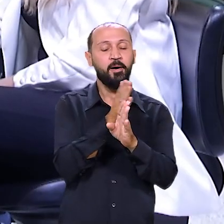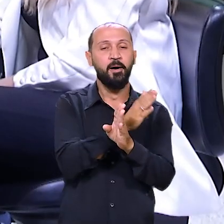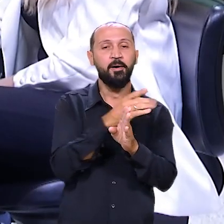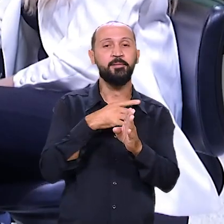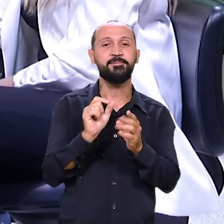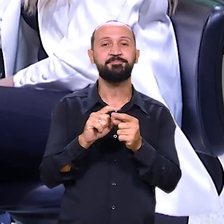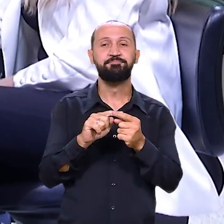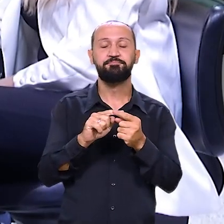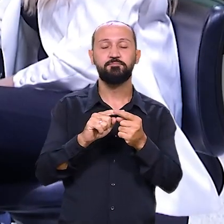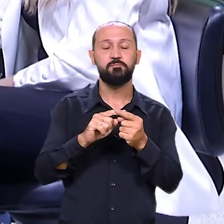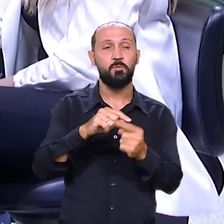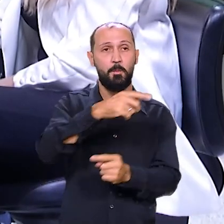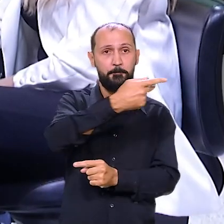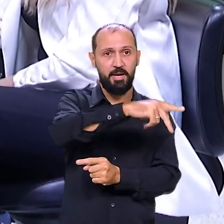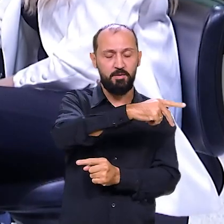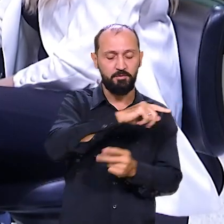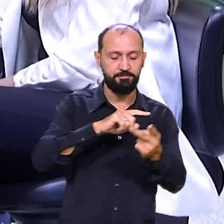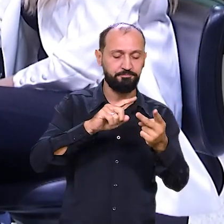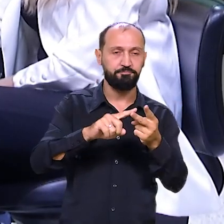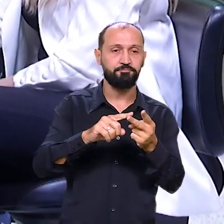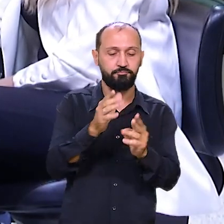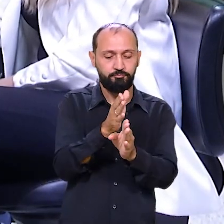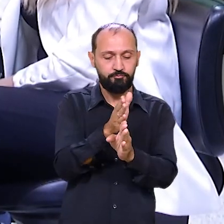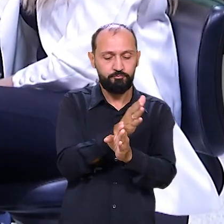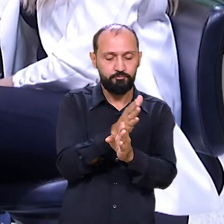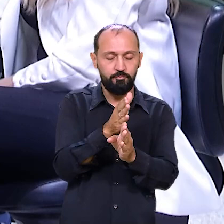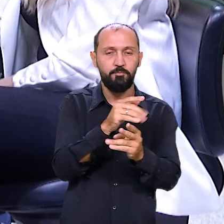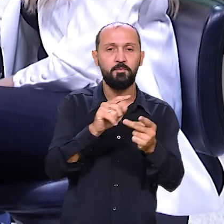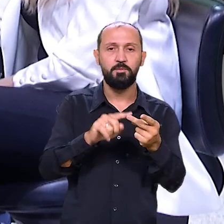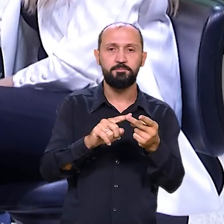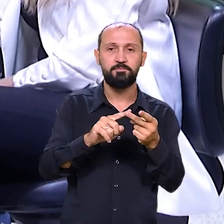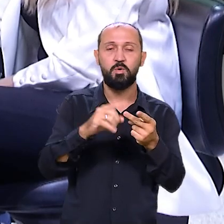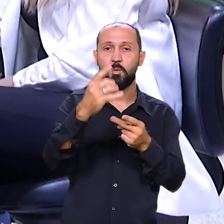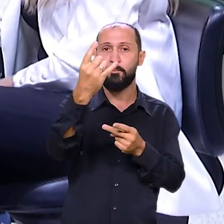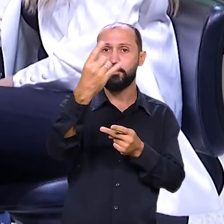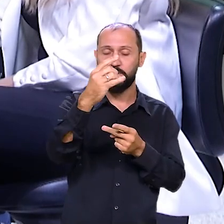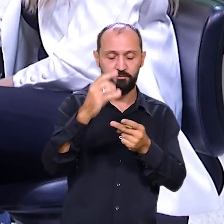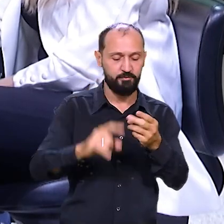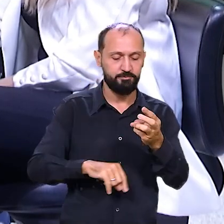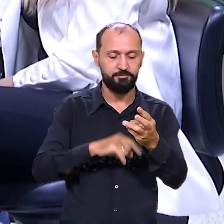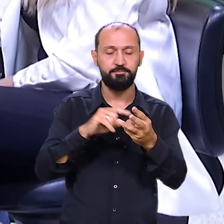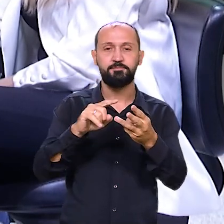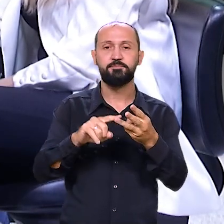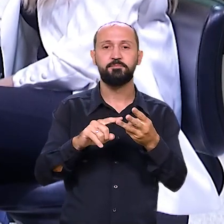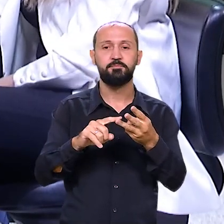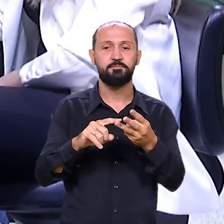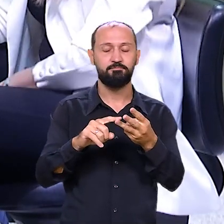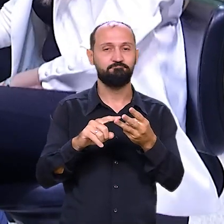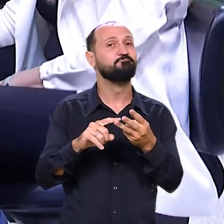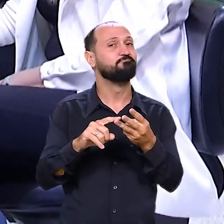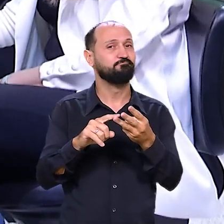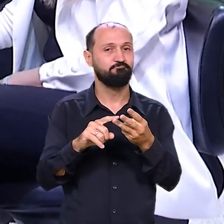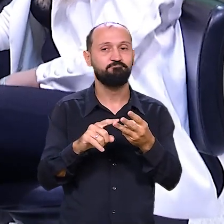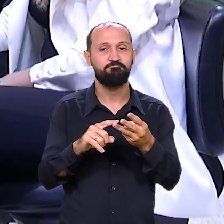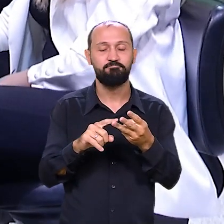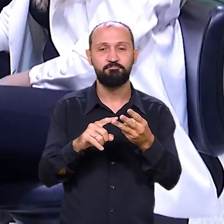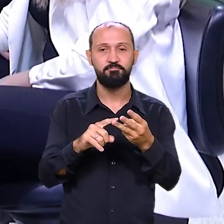temos divisa com o Paraguai, divisa com a Bolívia.